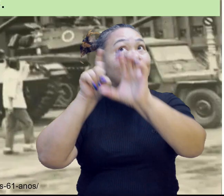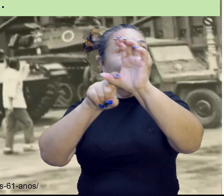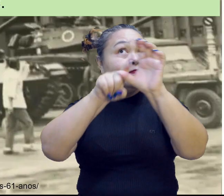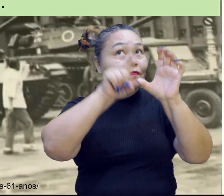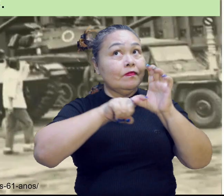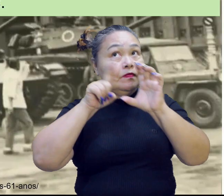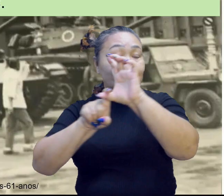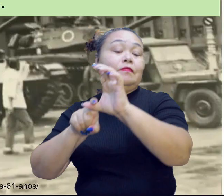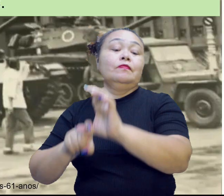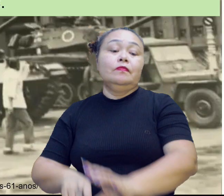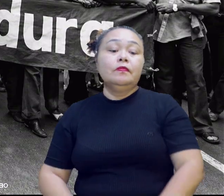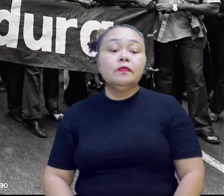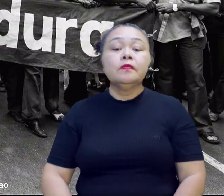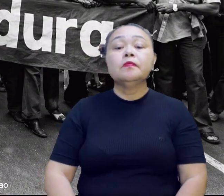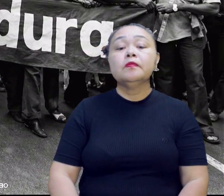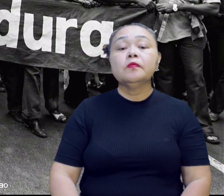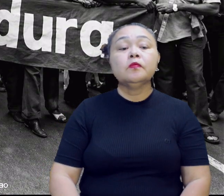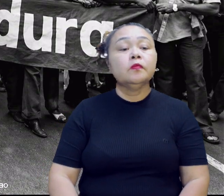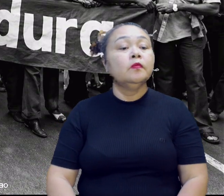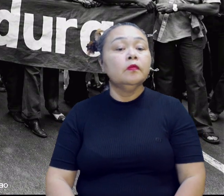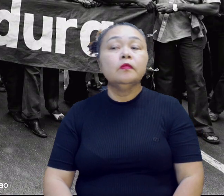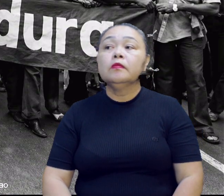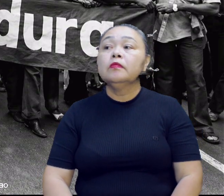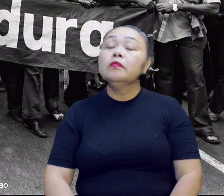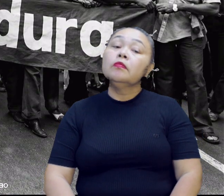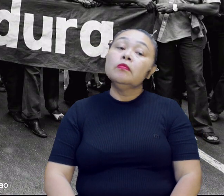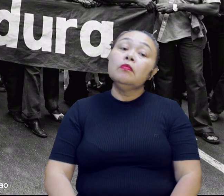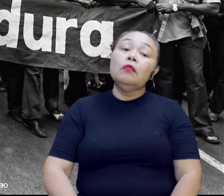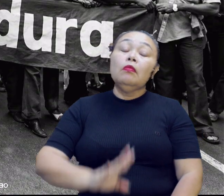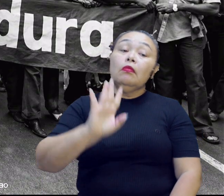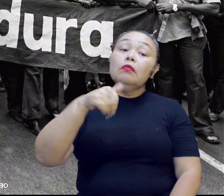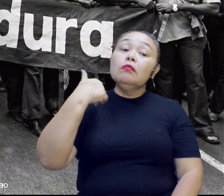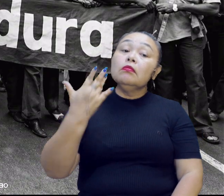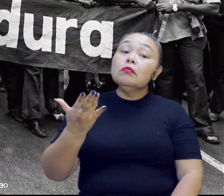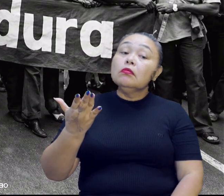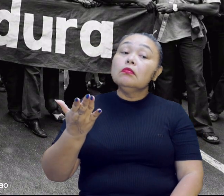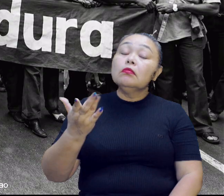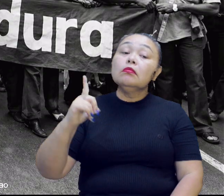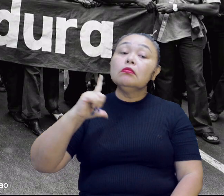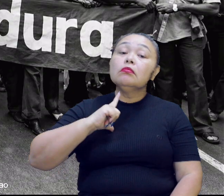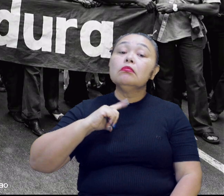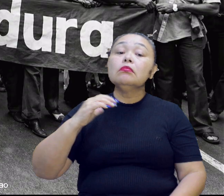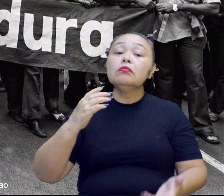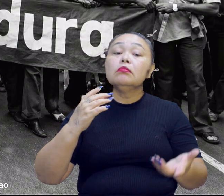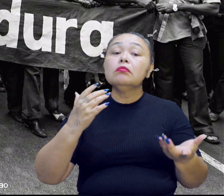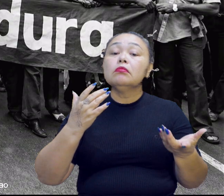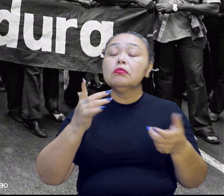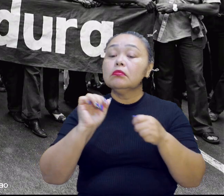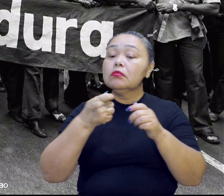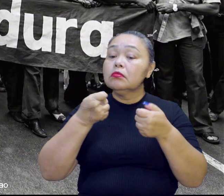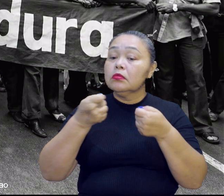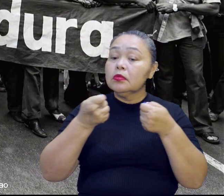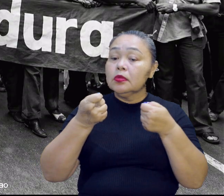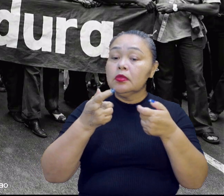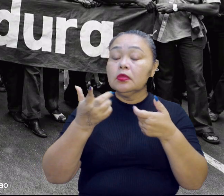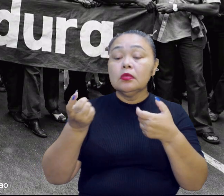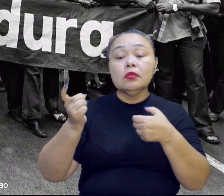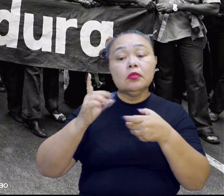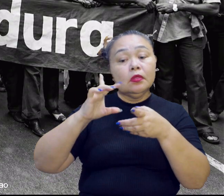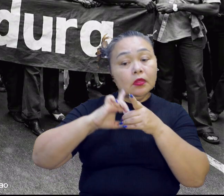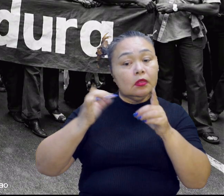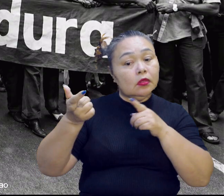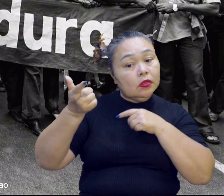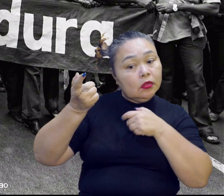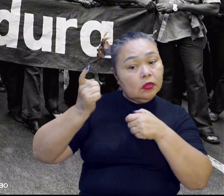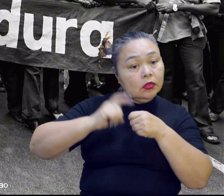muito endividado. E aqui nós vamos ter a crise do regime e a